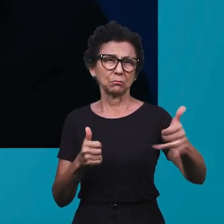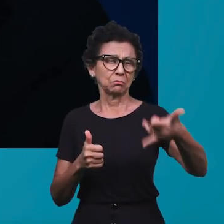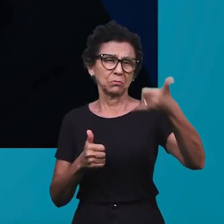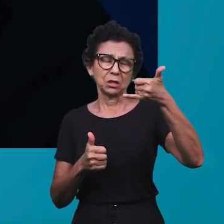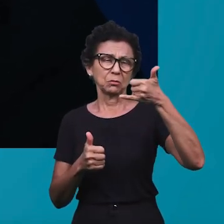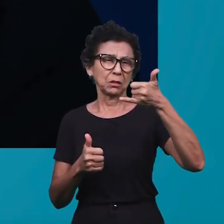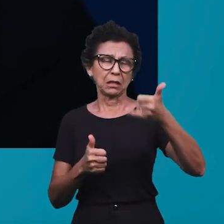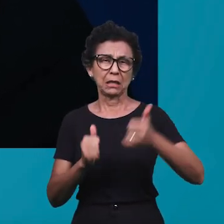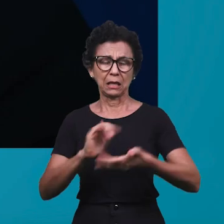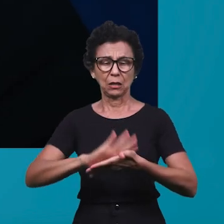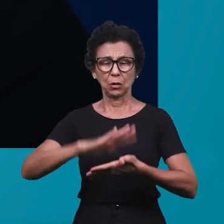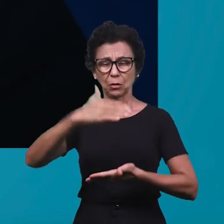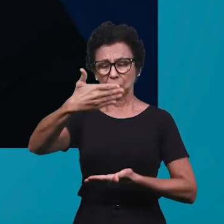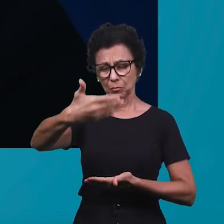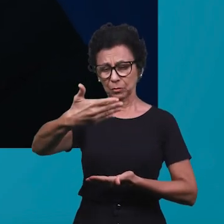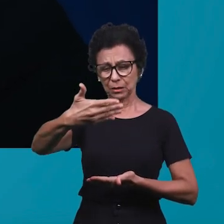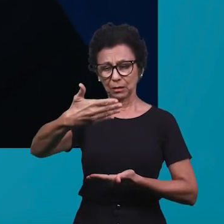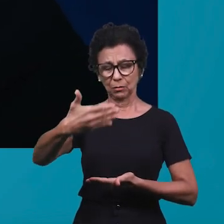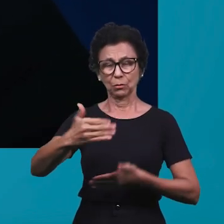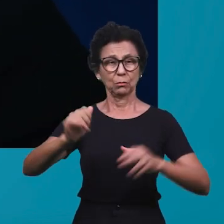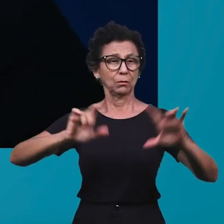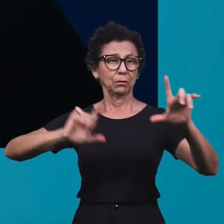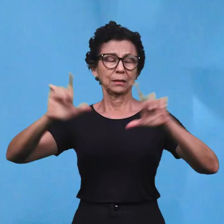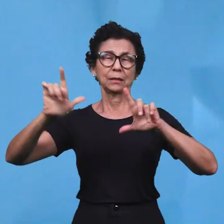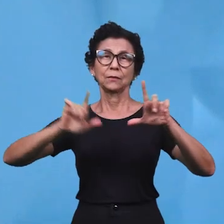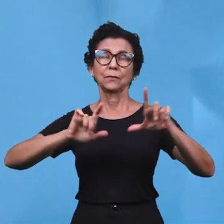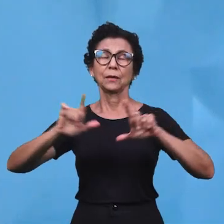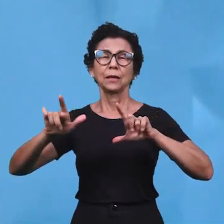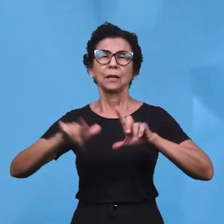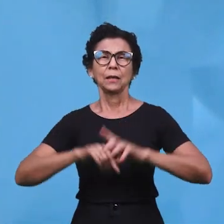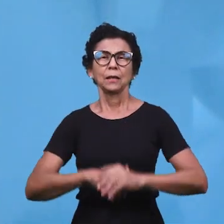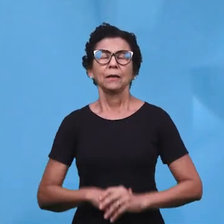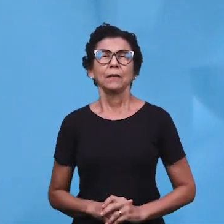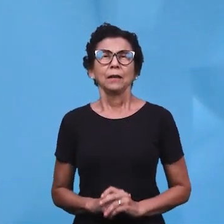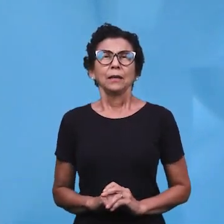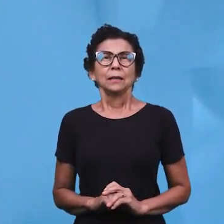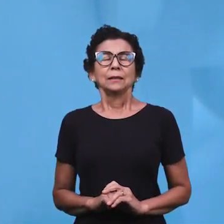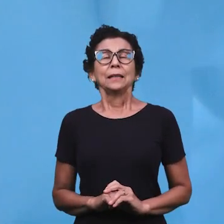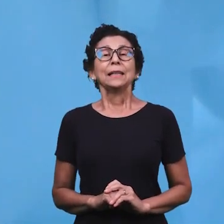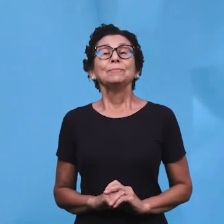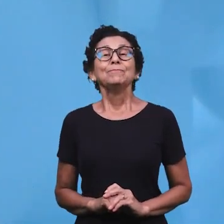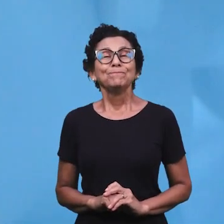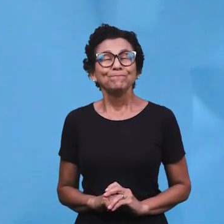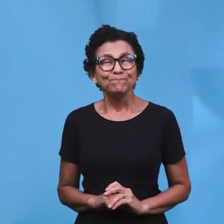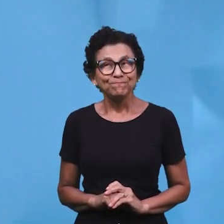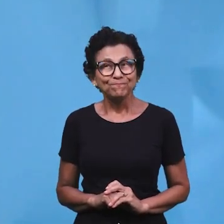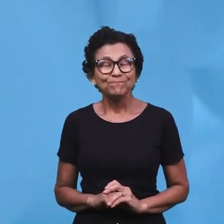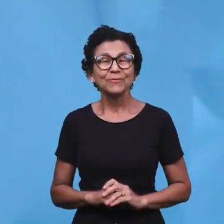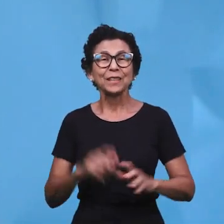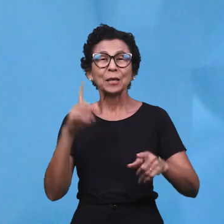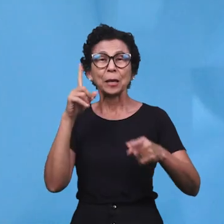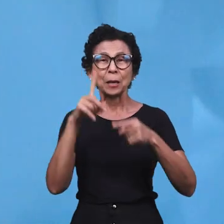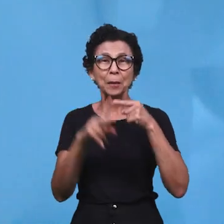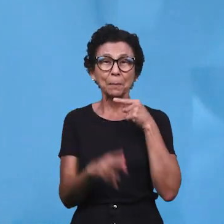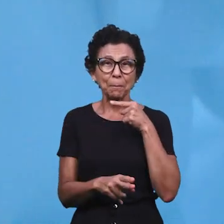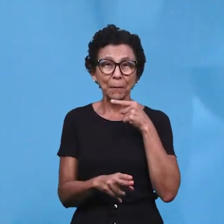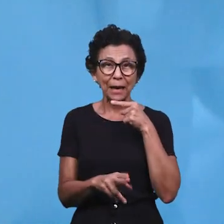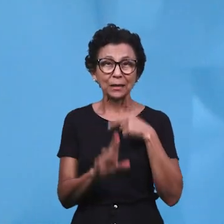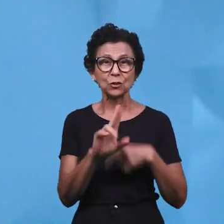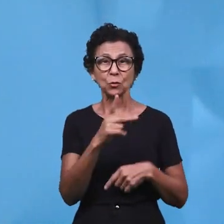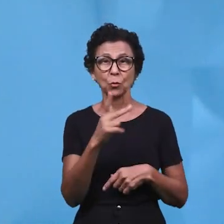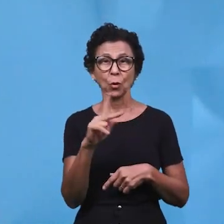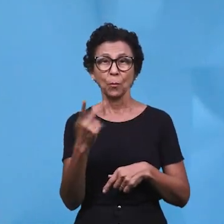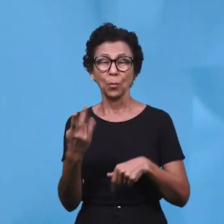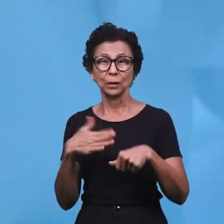celular, do nosso computador, da nossa TV, essa luz branca, sim. ela inibe a produção da melatonina, que é um hormônio